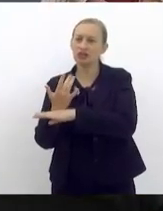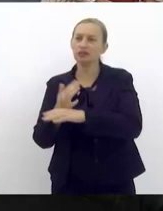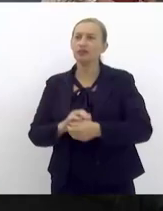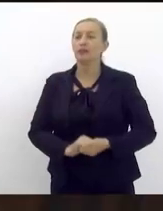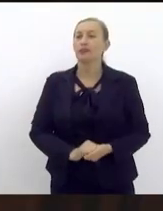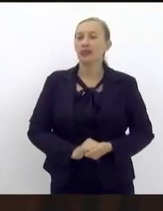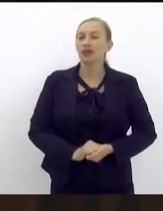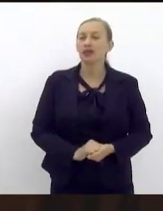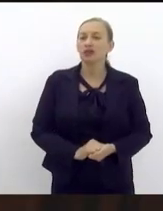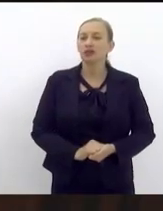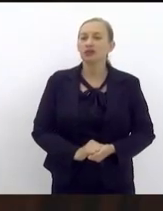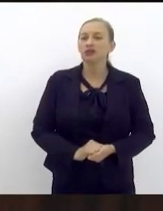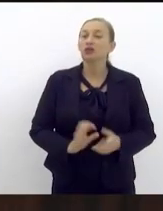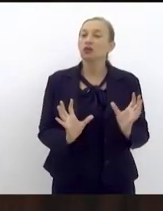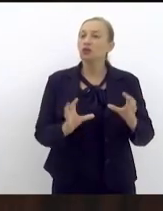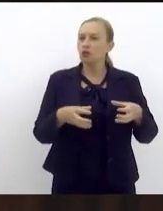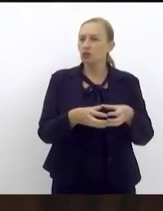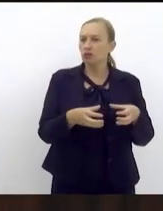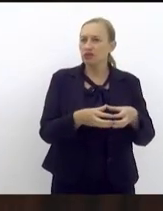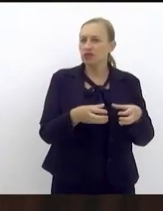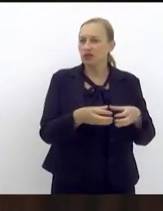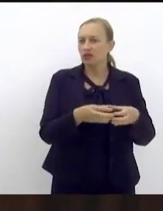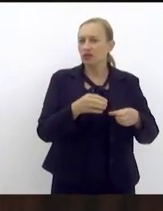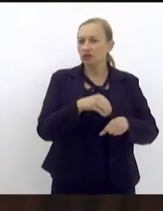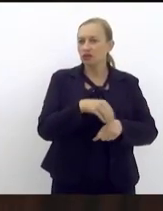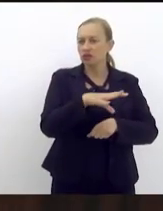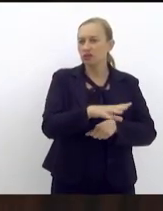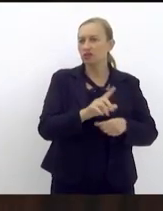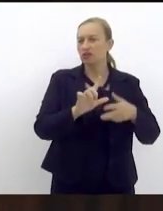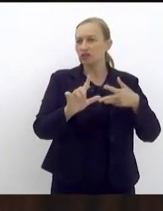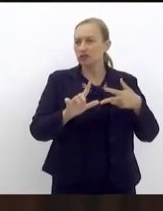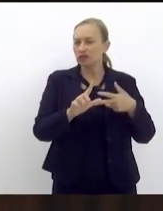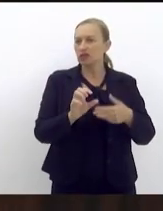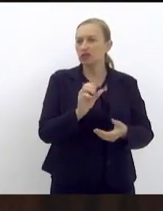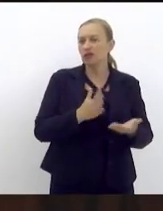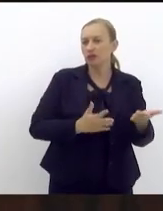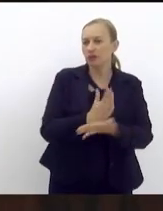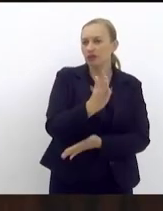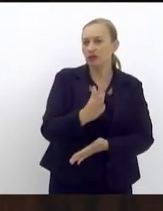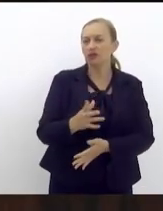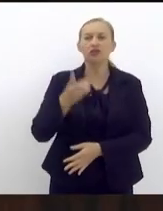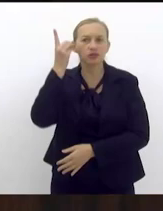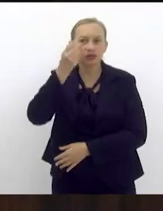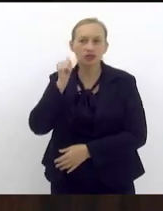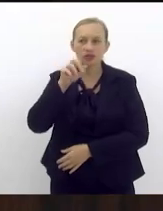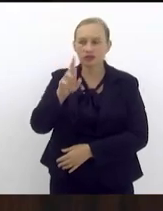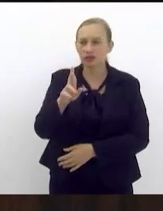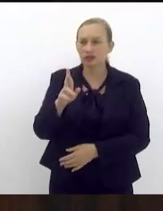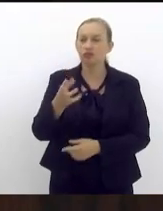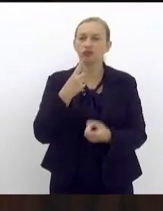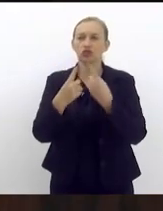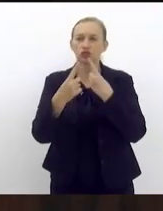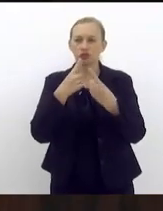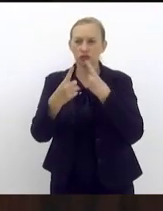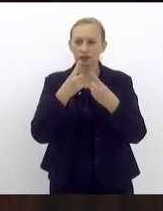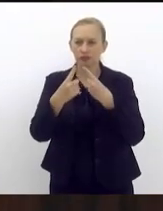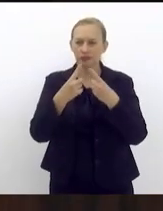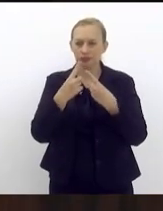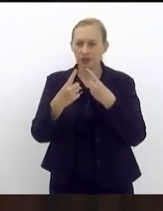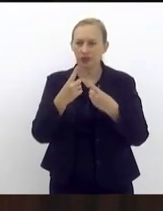pareceres emitidos da comissão de indicação Legislativa favorável relator Deputado Rosenberg Reis em discussão